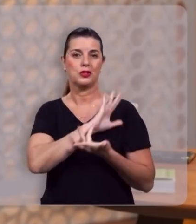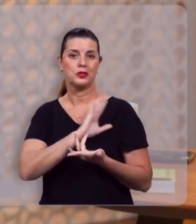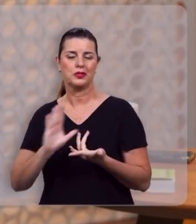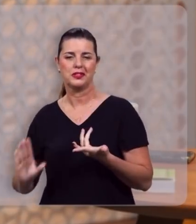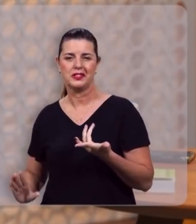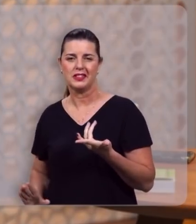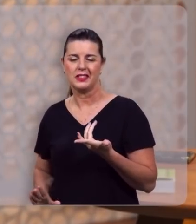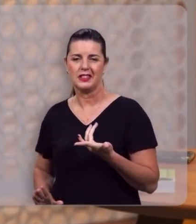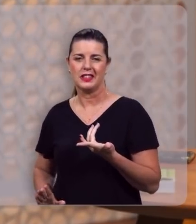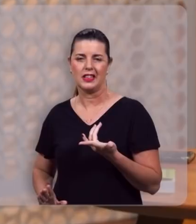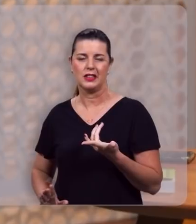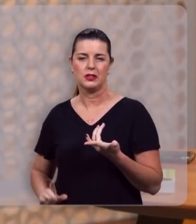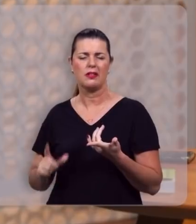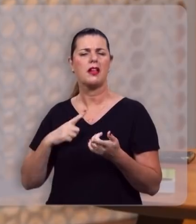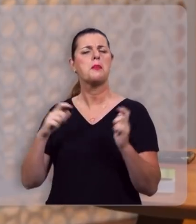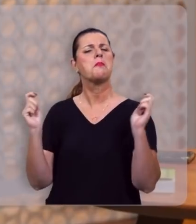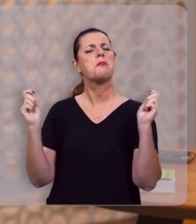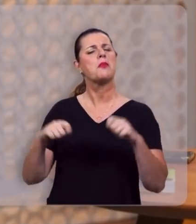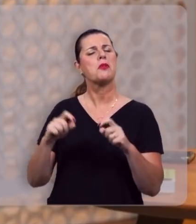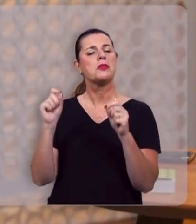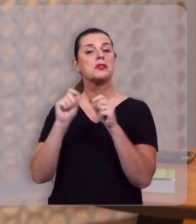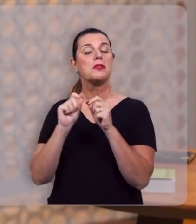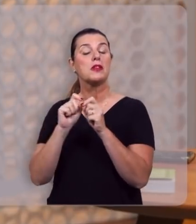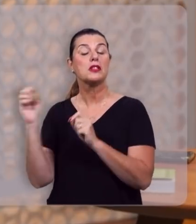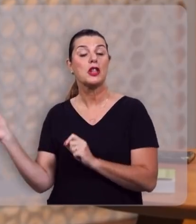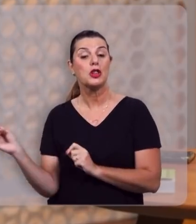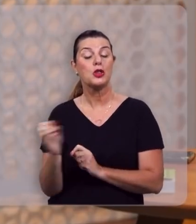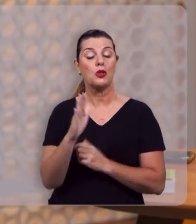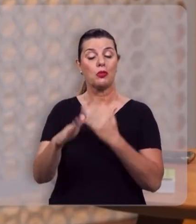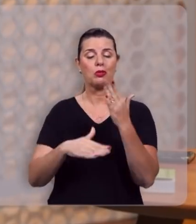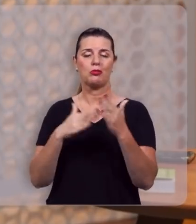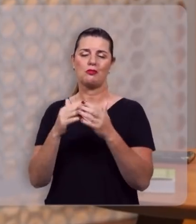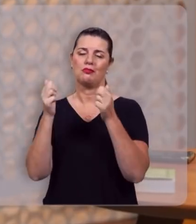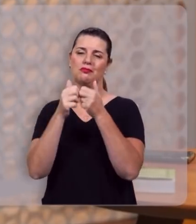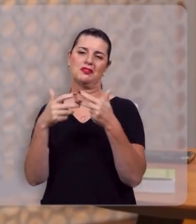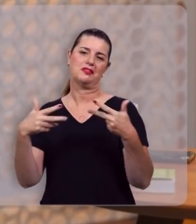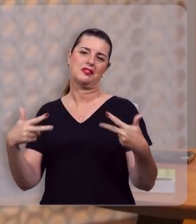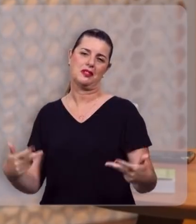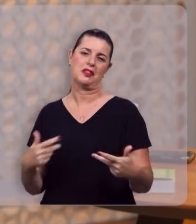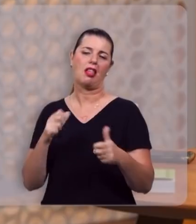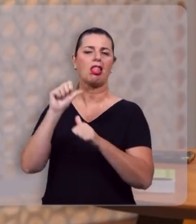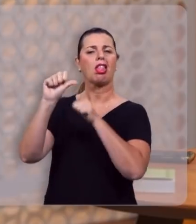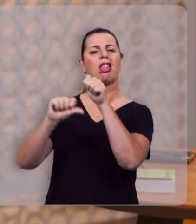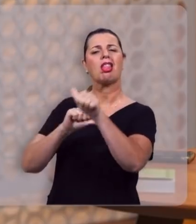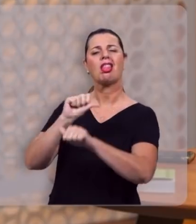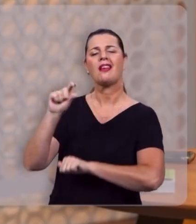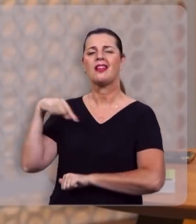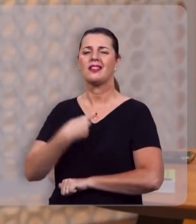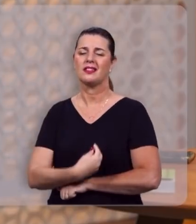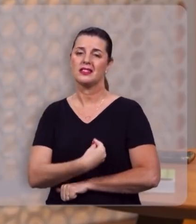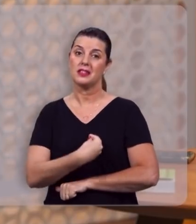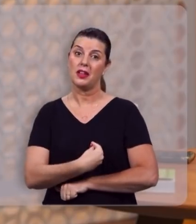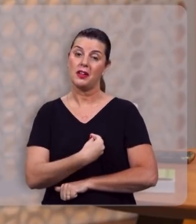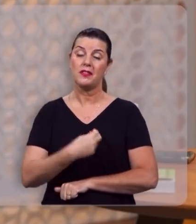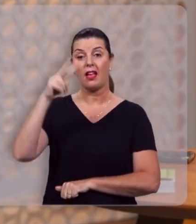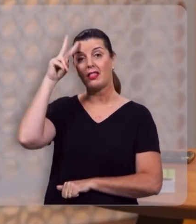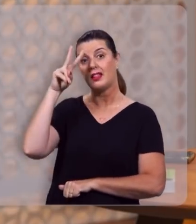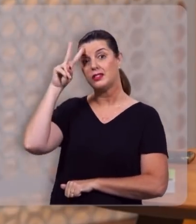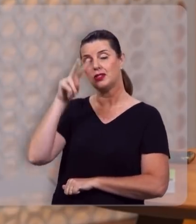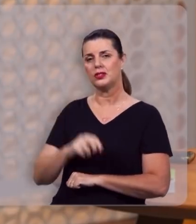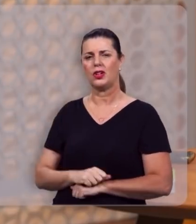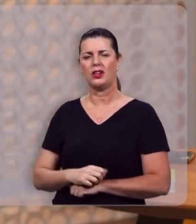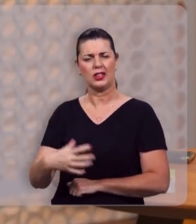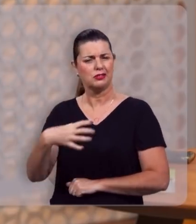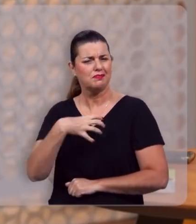Jesus, aquele que é capaz de fazer novas todas as coisas, transformar a nossa vida, a nossa história,